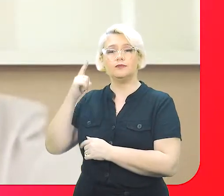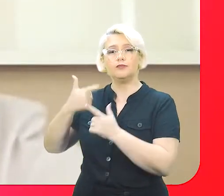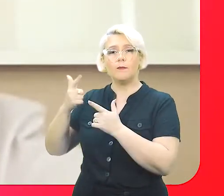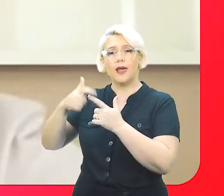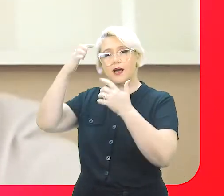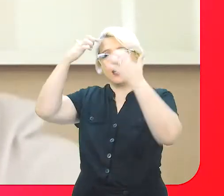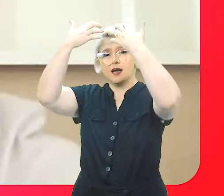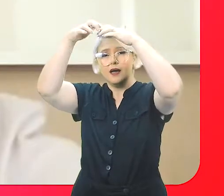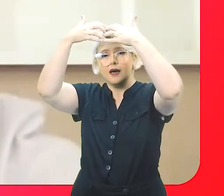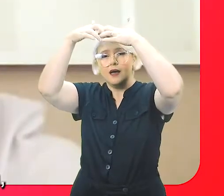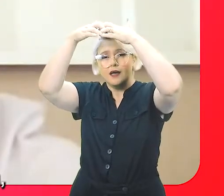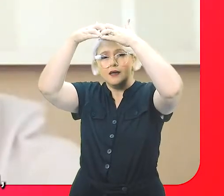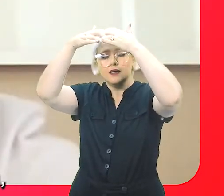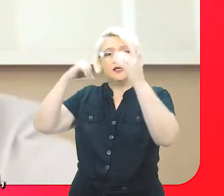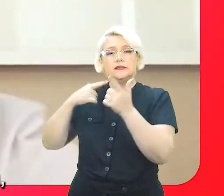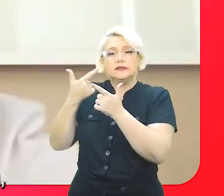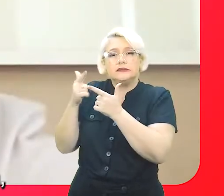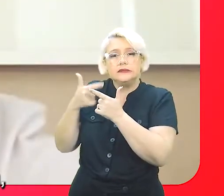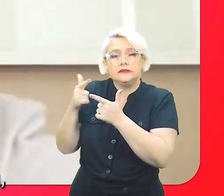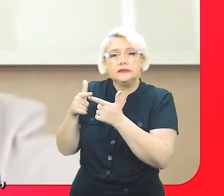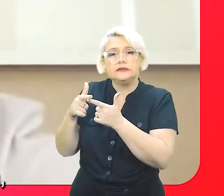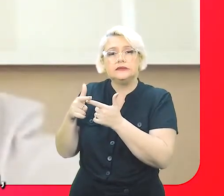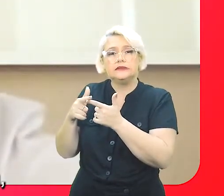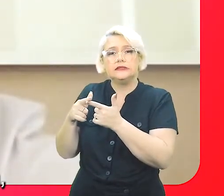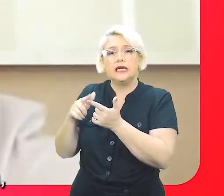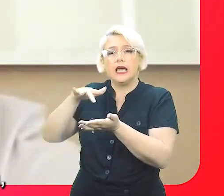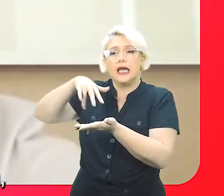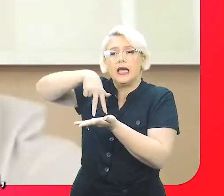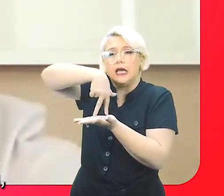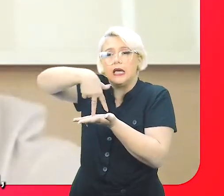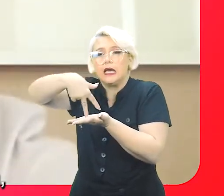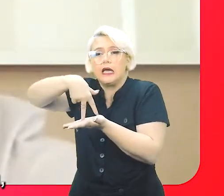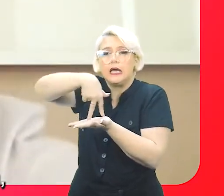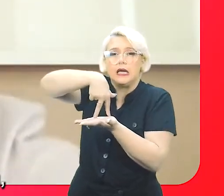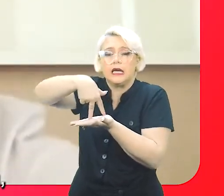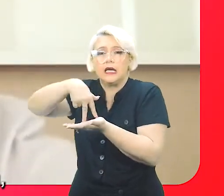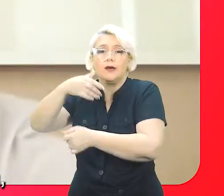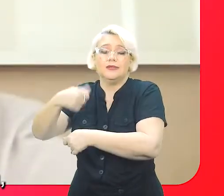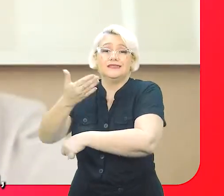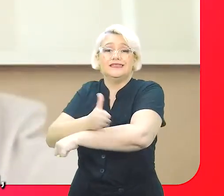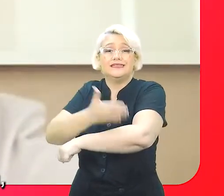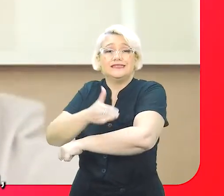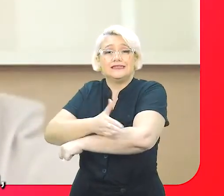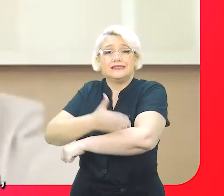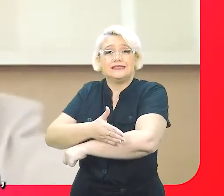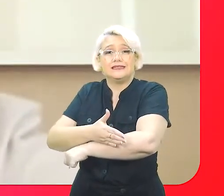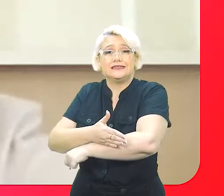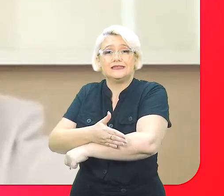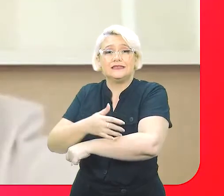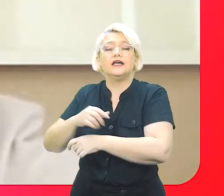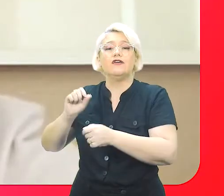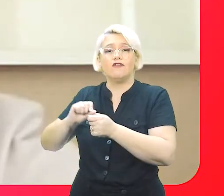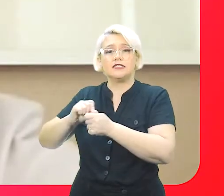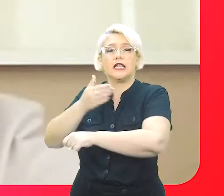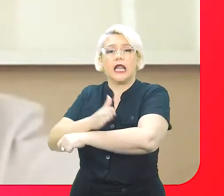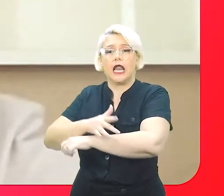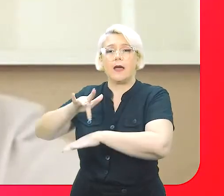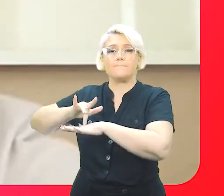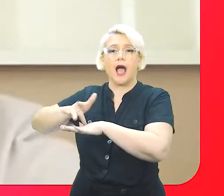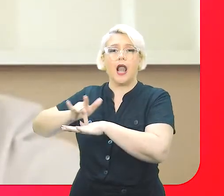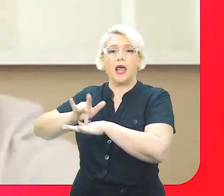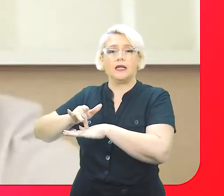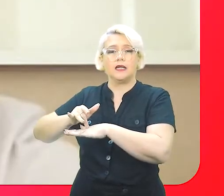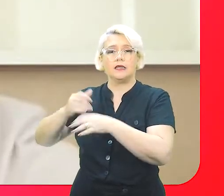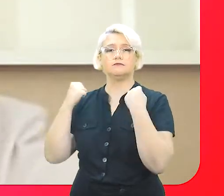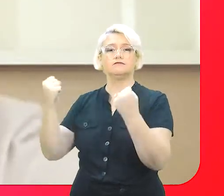cerebelo. Sim. E todo o equilíbrio eu adquiri na barra, como